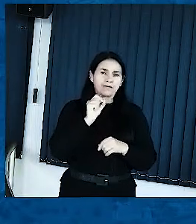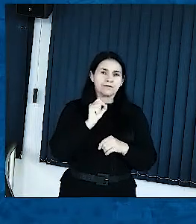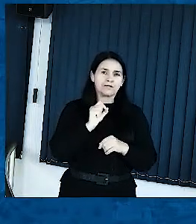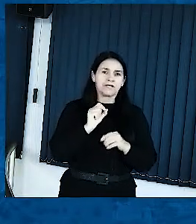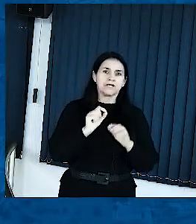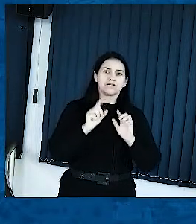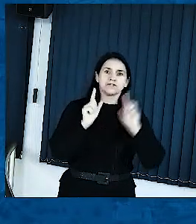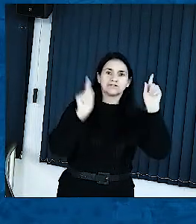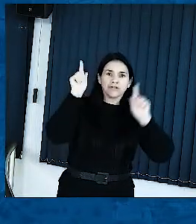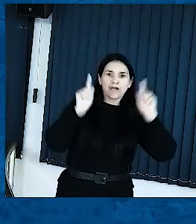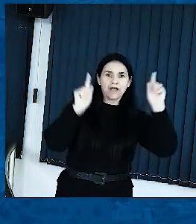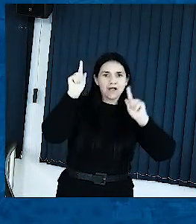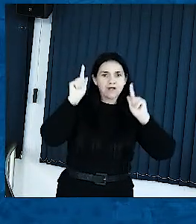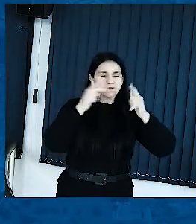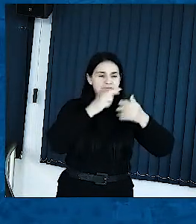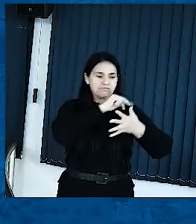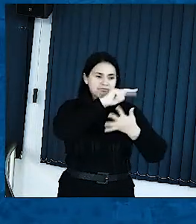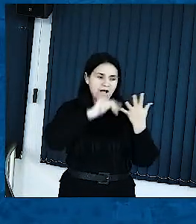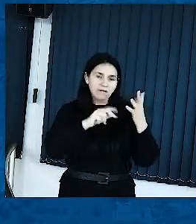outros mecanismos.